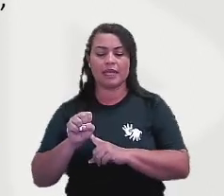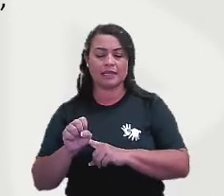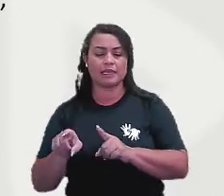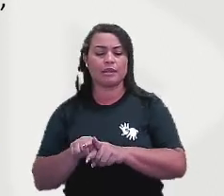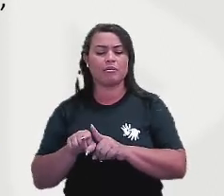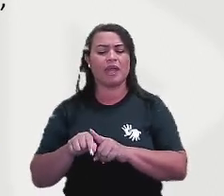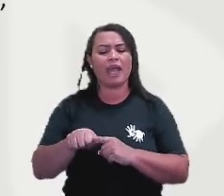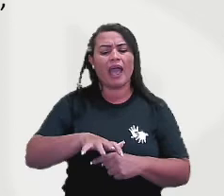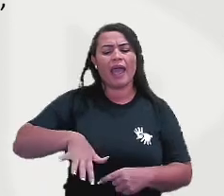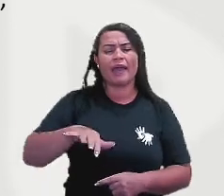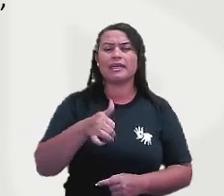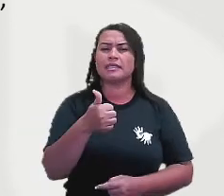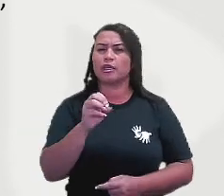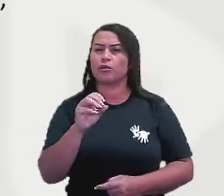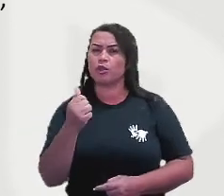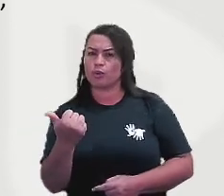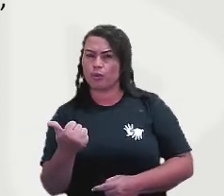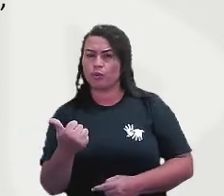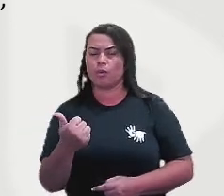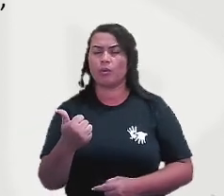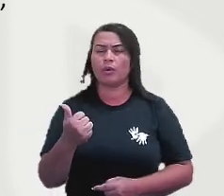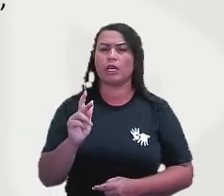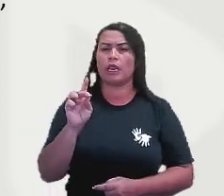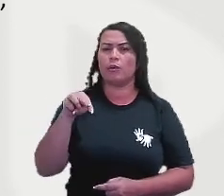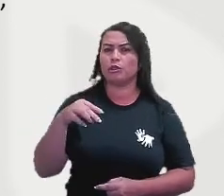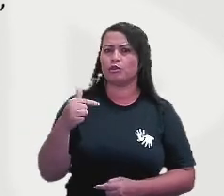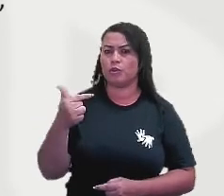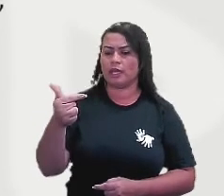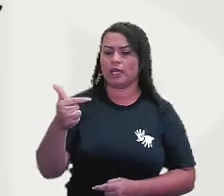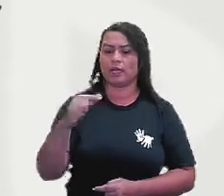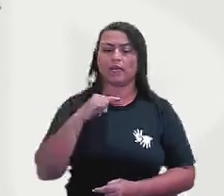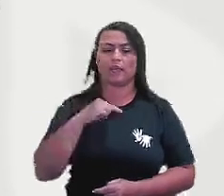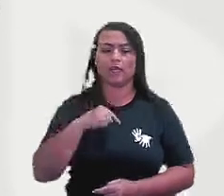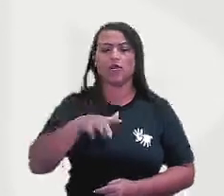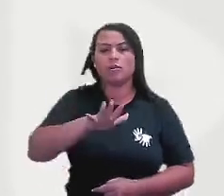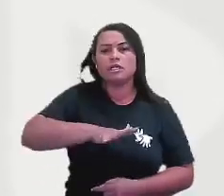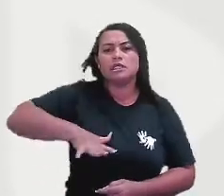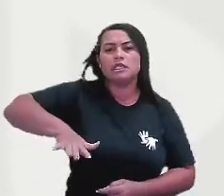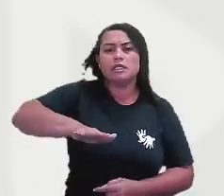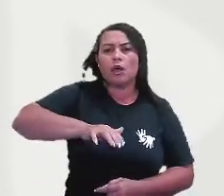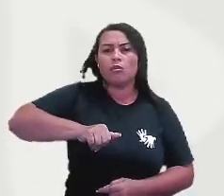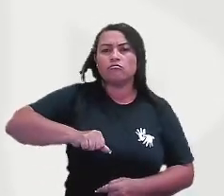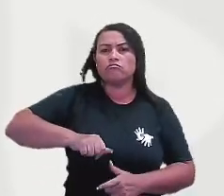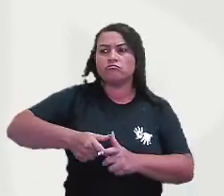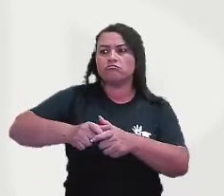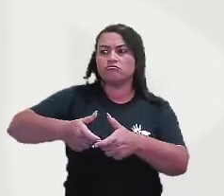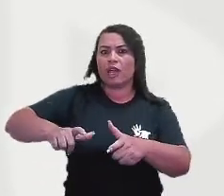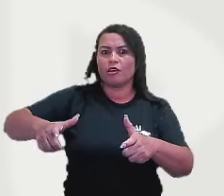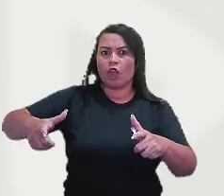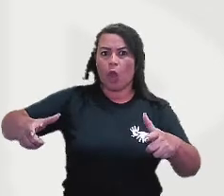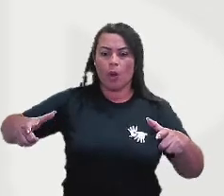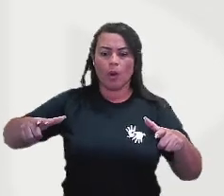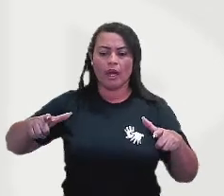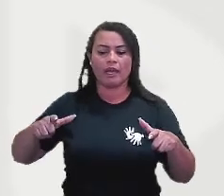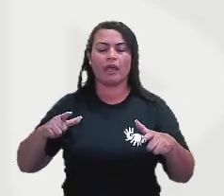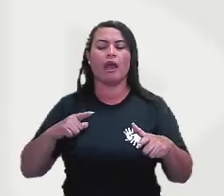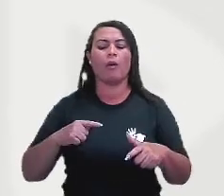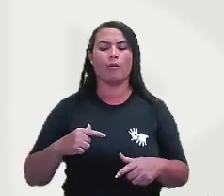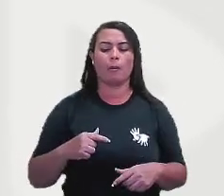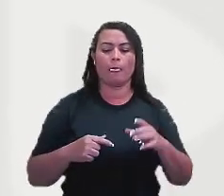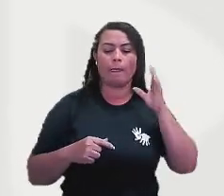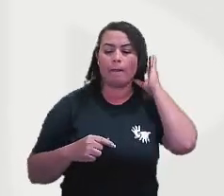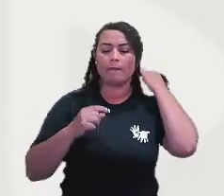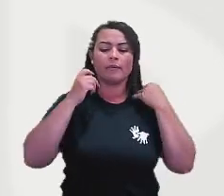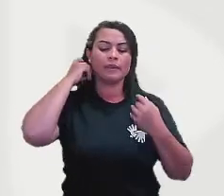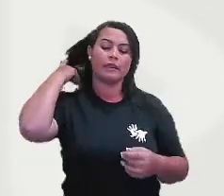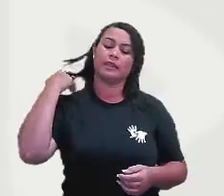aproximadamente 101 quilômetros quadrados. Então, vejam aí que a extensão territorial, na época em que